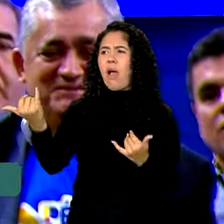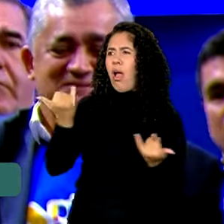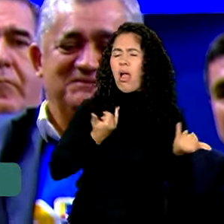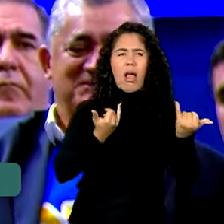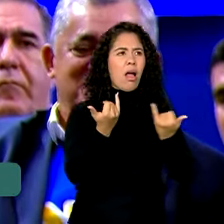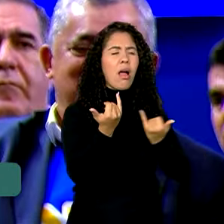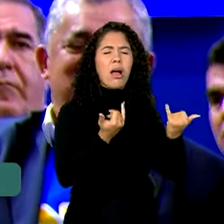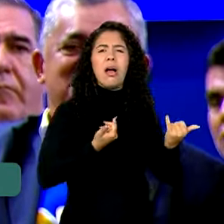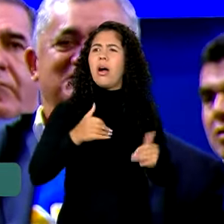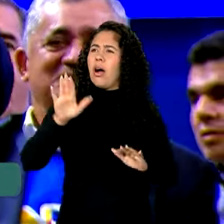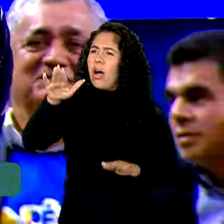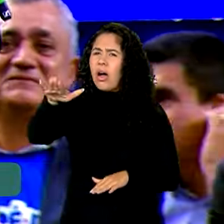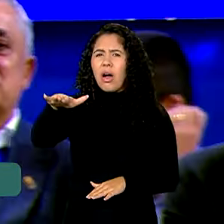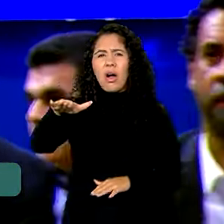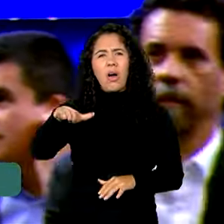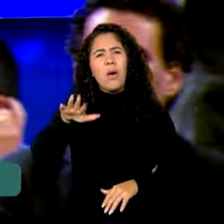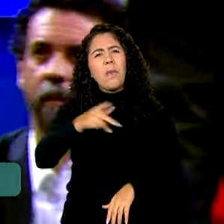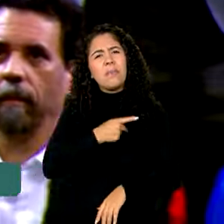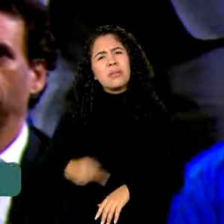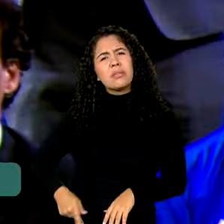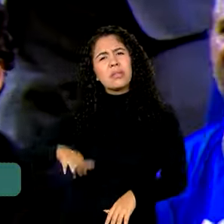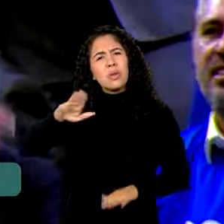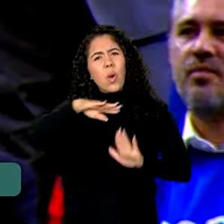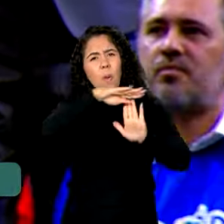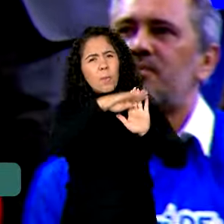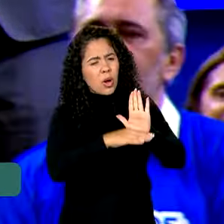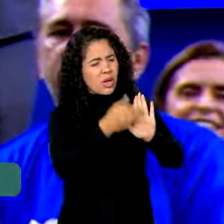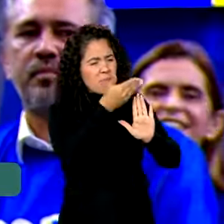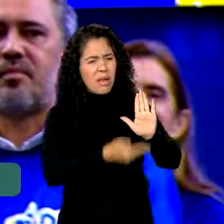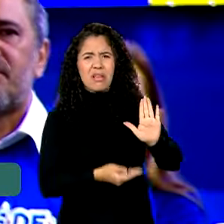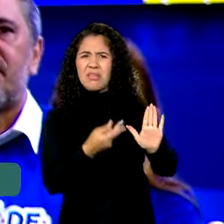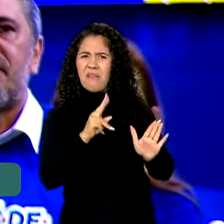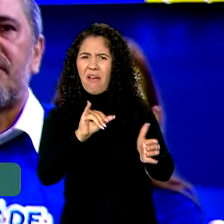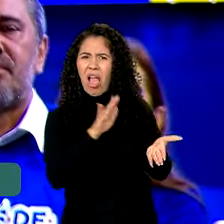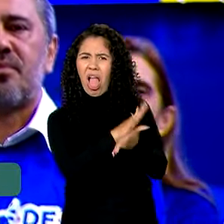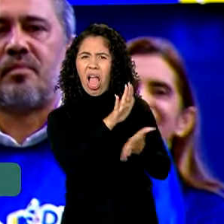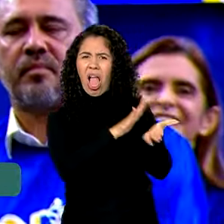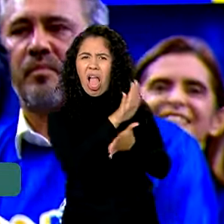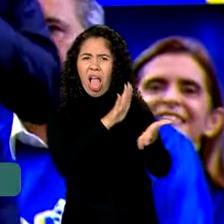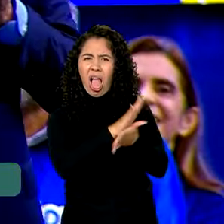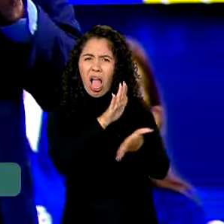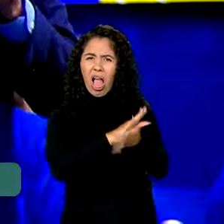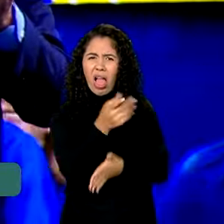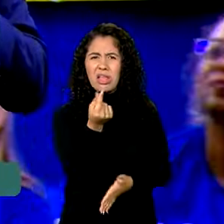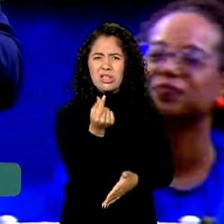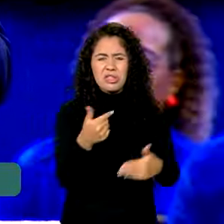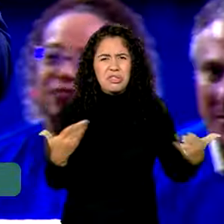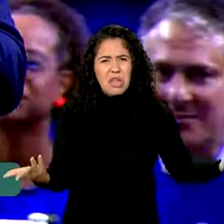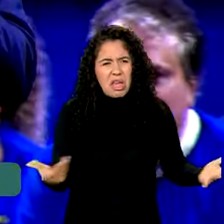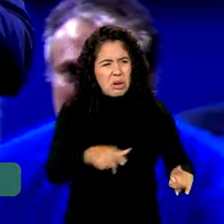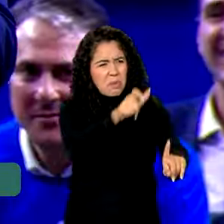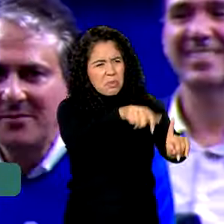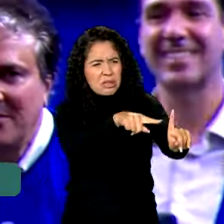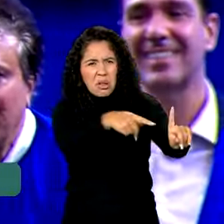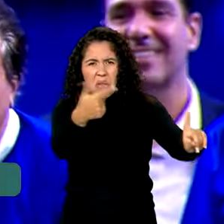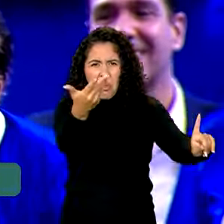esse programa que você está fazendo aí vai gastar muito dinheiro. Você vai gastar dinheiro com moleque que não